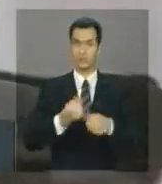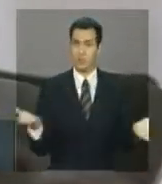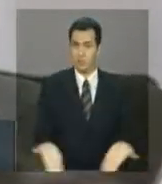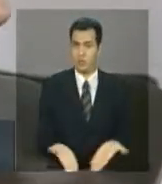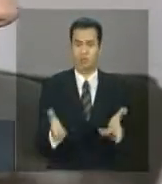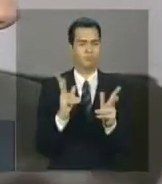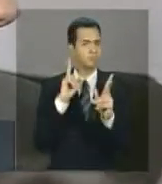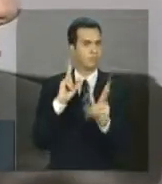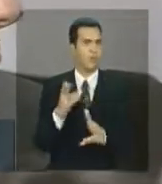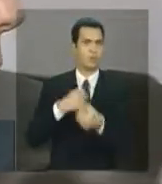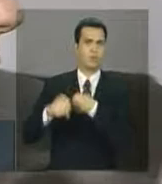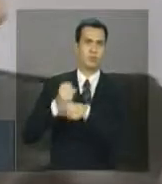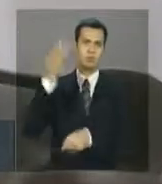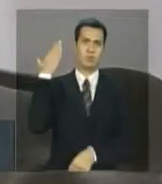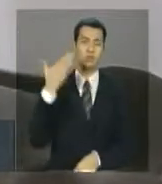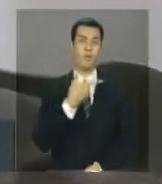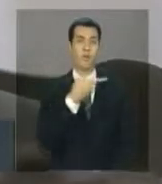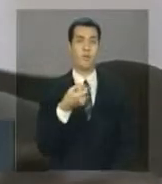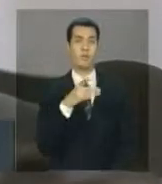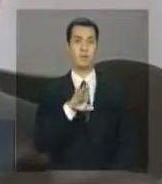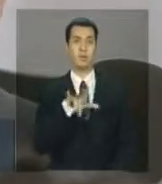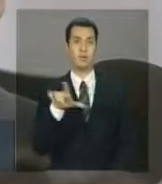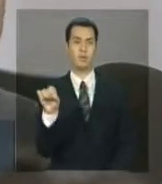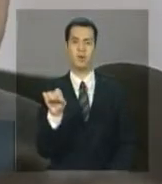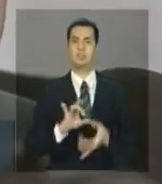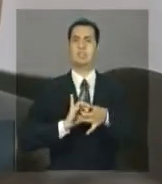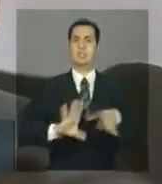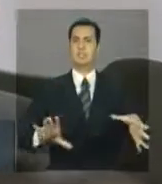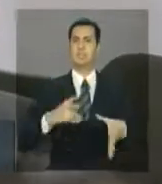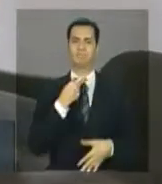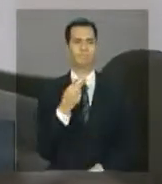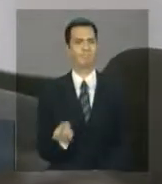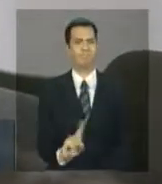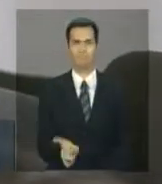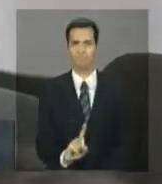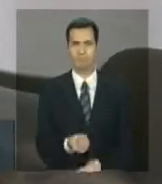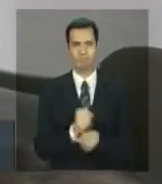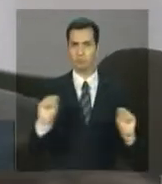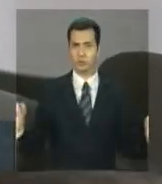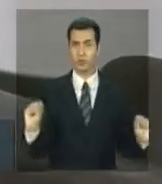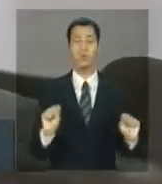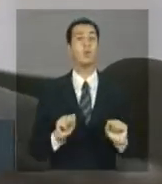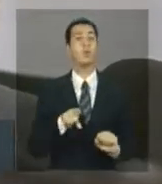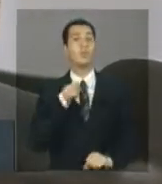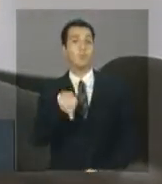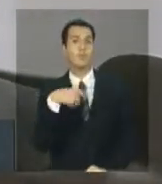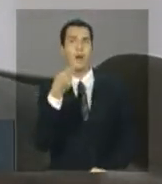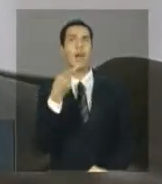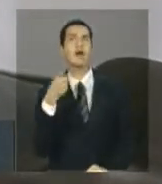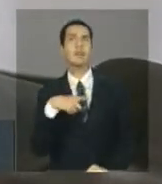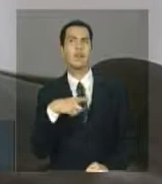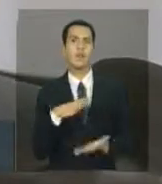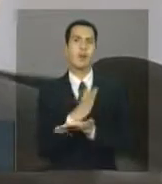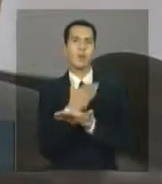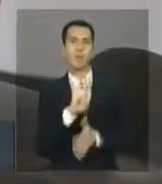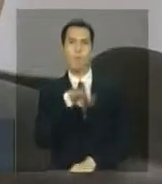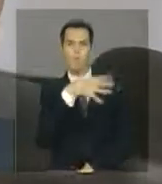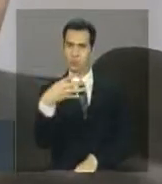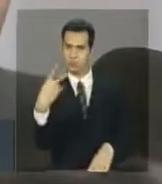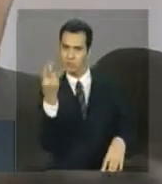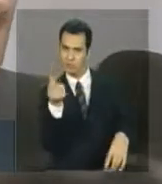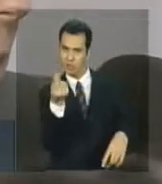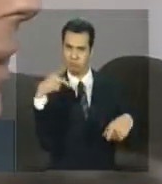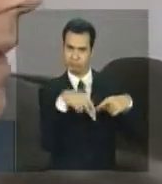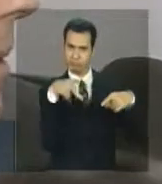passado. Não dá para liberar 20 bilhões e, portanto, quando vocês falam, houve corte, mas o que houve corte foi de